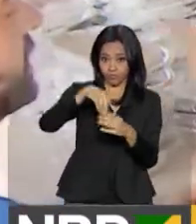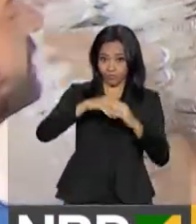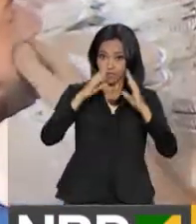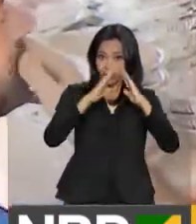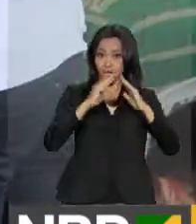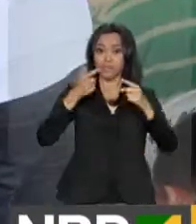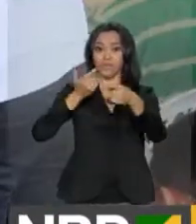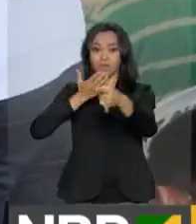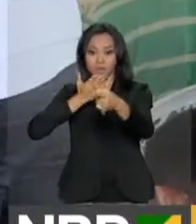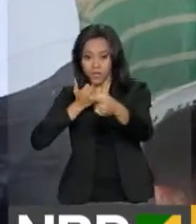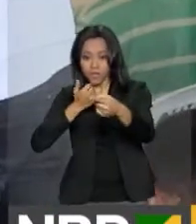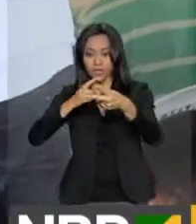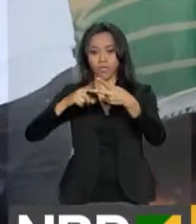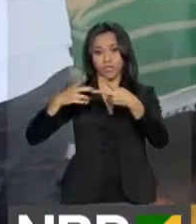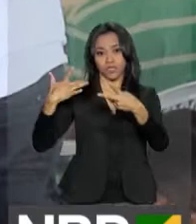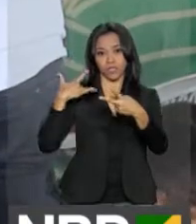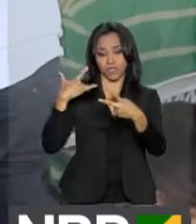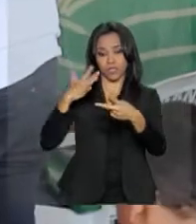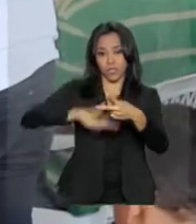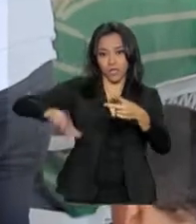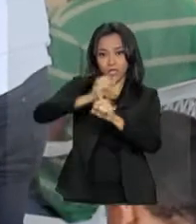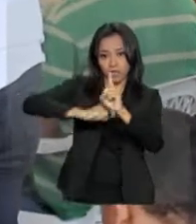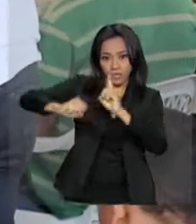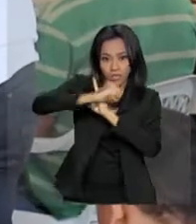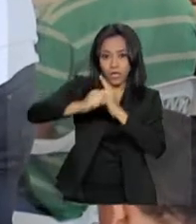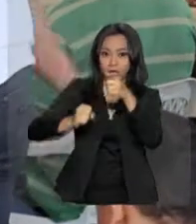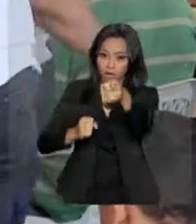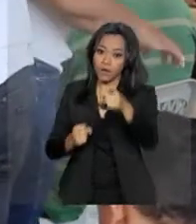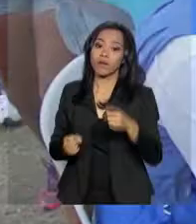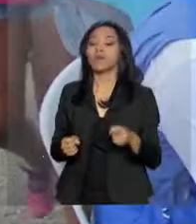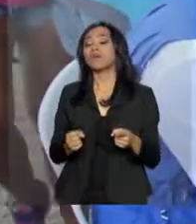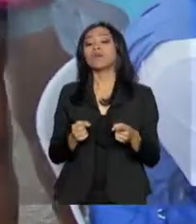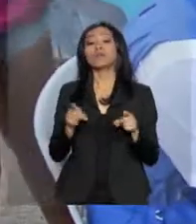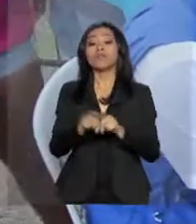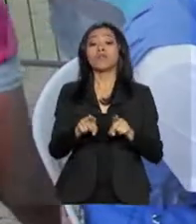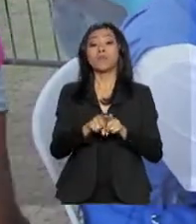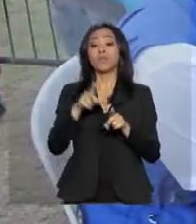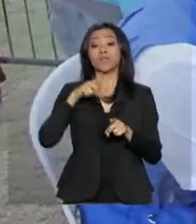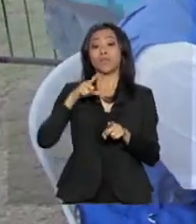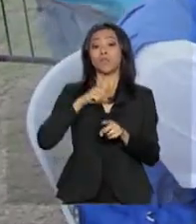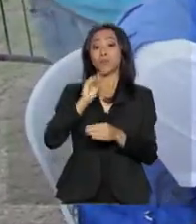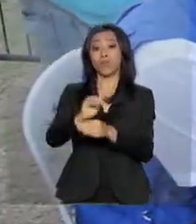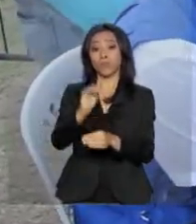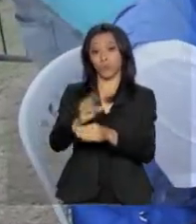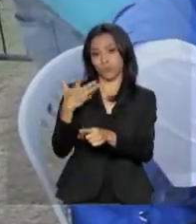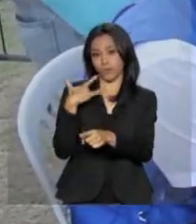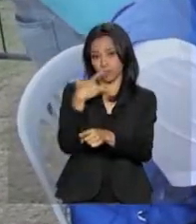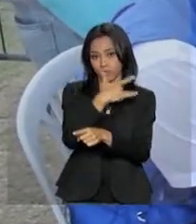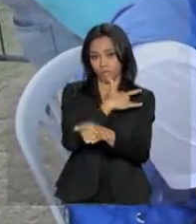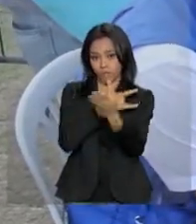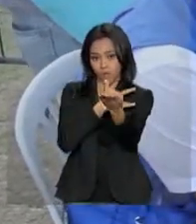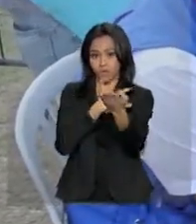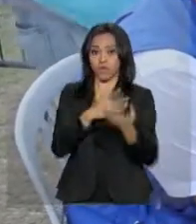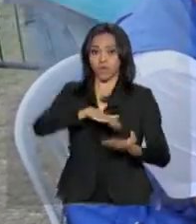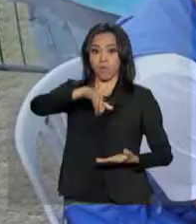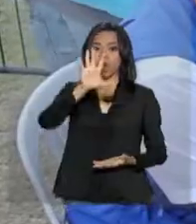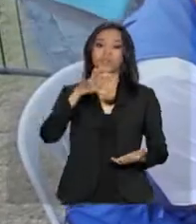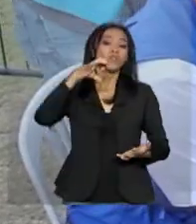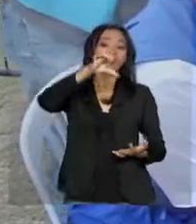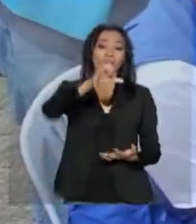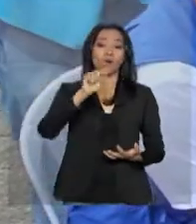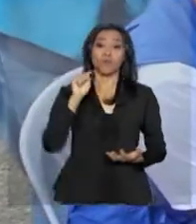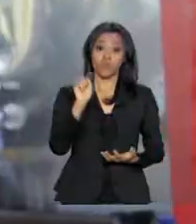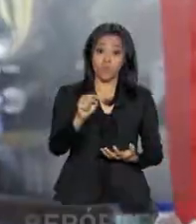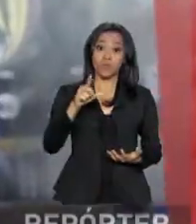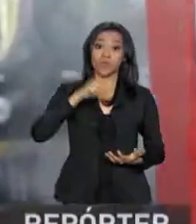alimento e assistência social os venezuelanos também recebem cuidados com a saúde mais de 9 mil passaram